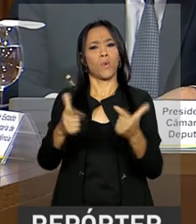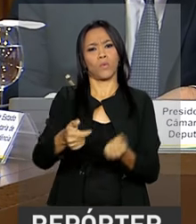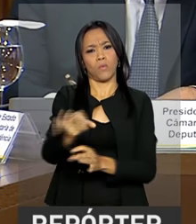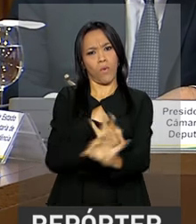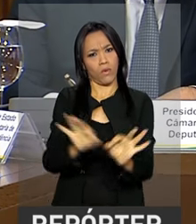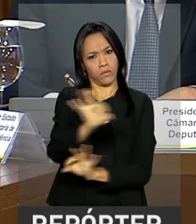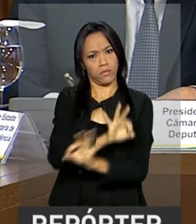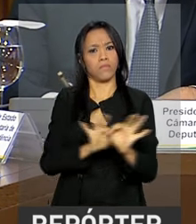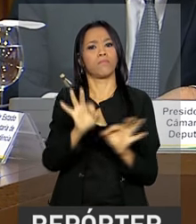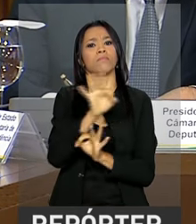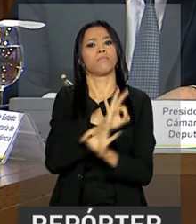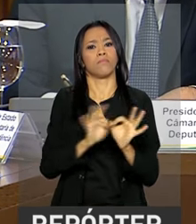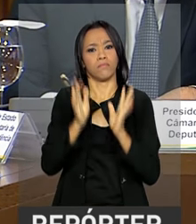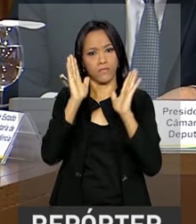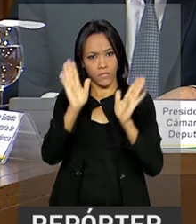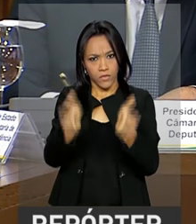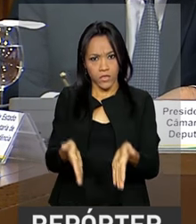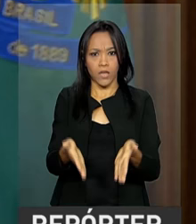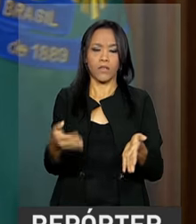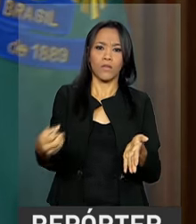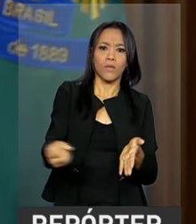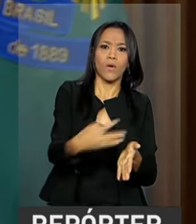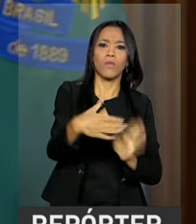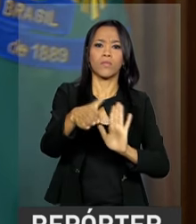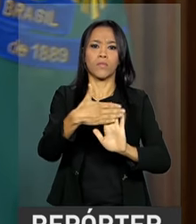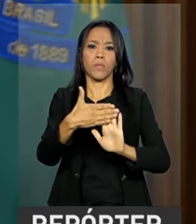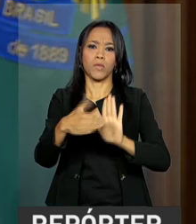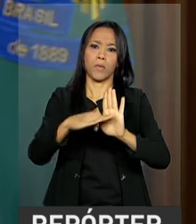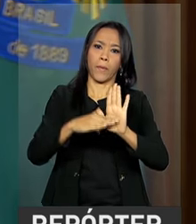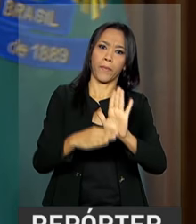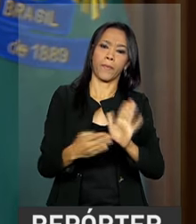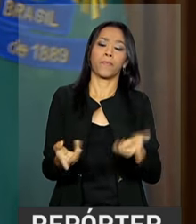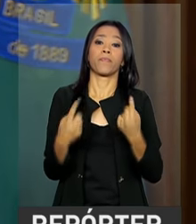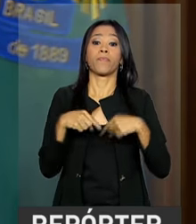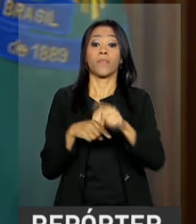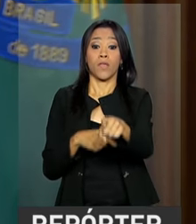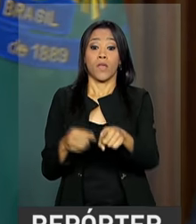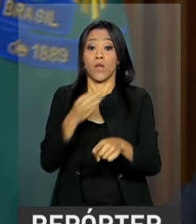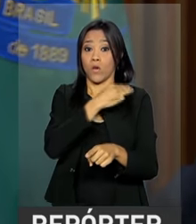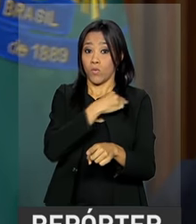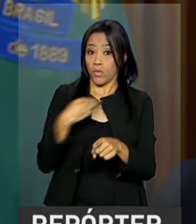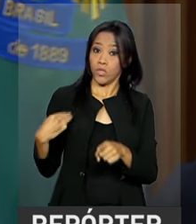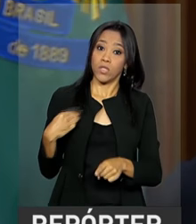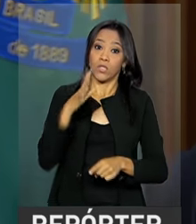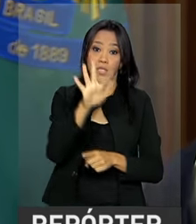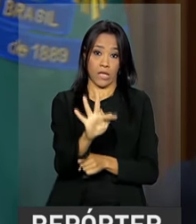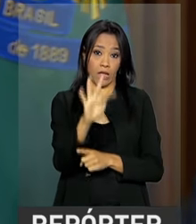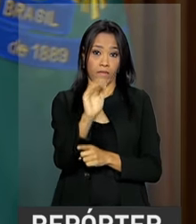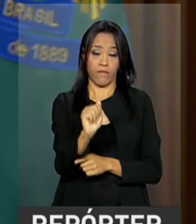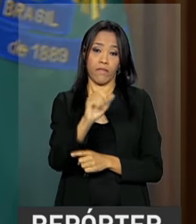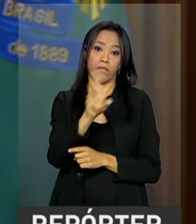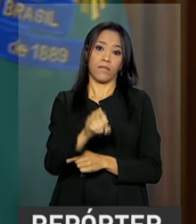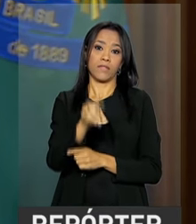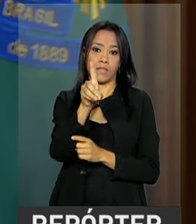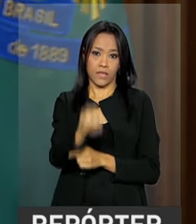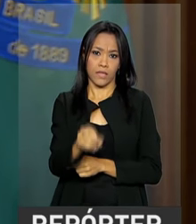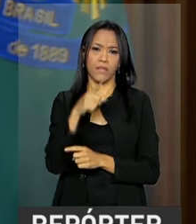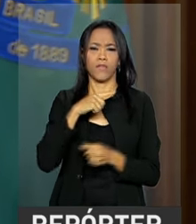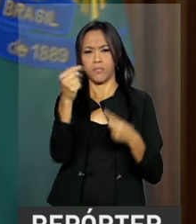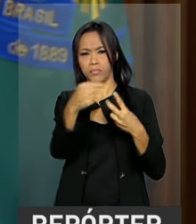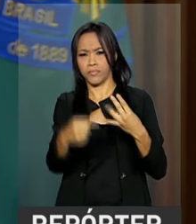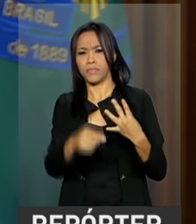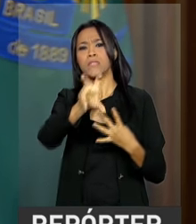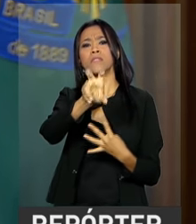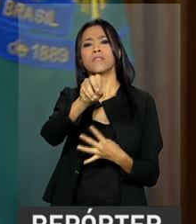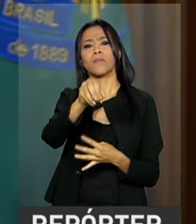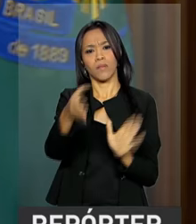ou seja, com fórmulas eh novas. O ministro da fazenda, Henrique Meirelles, disse que o governo tomou mais de 50 medidas para